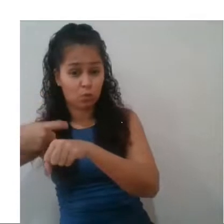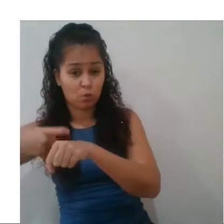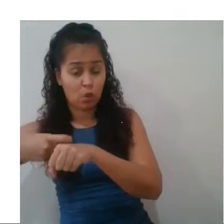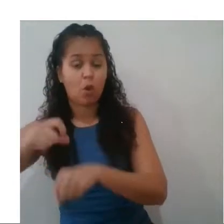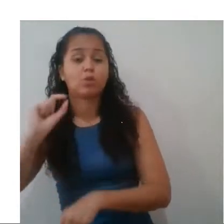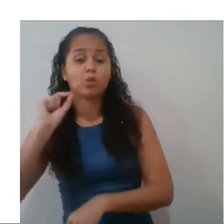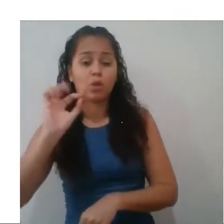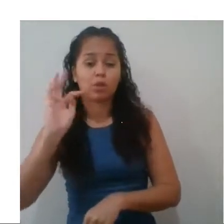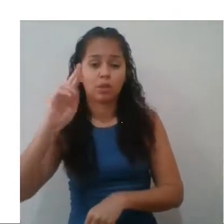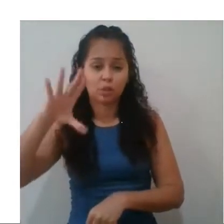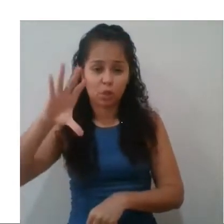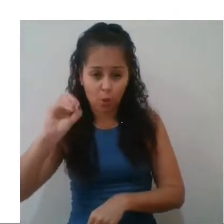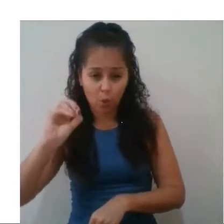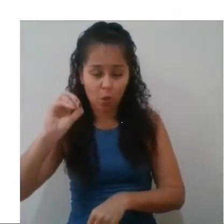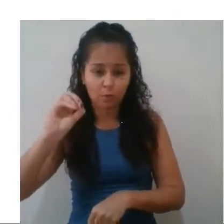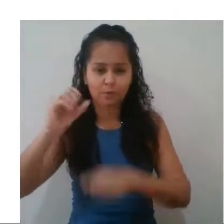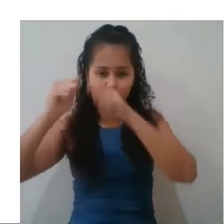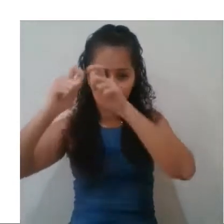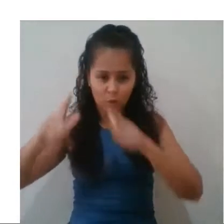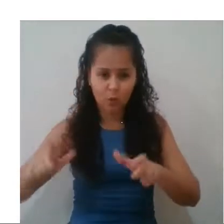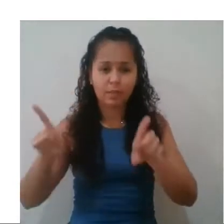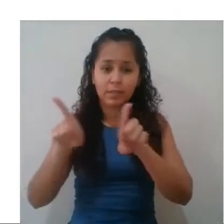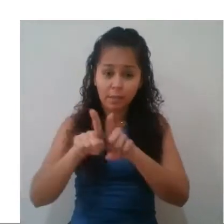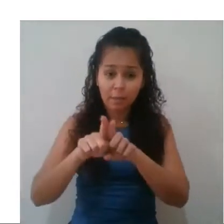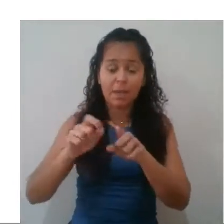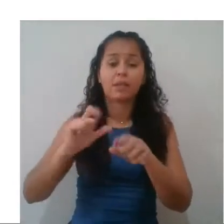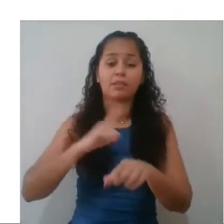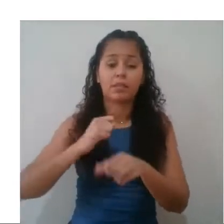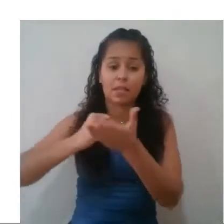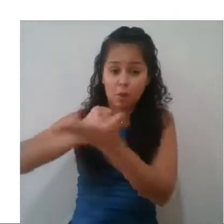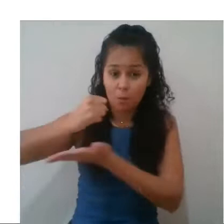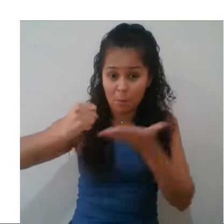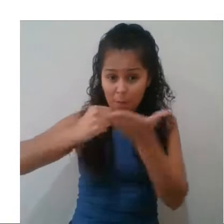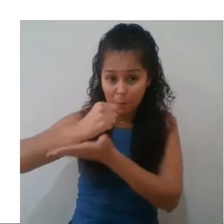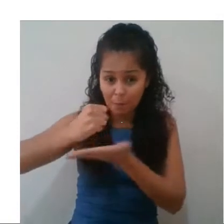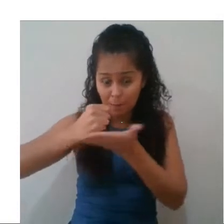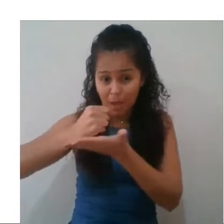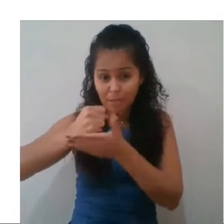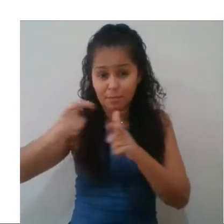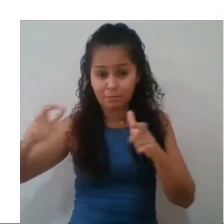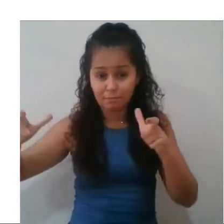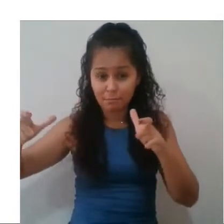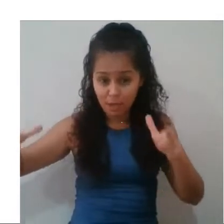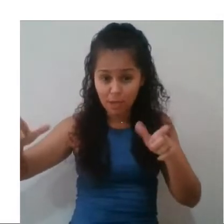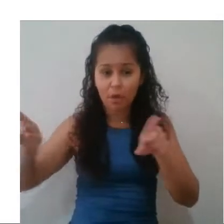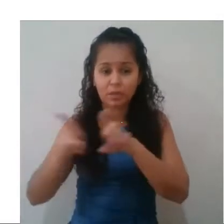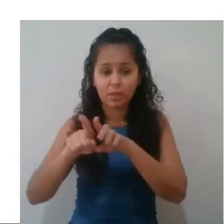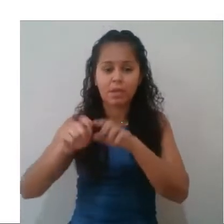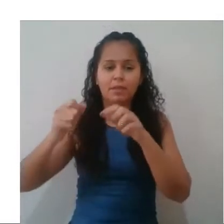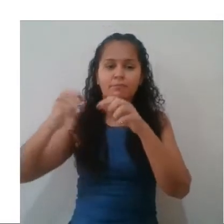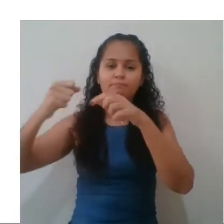tronco de cone, que também possui uma base maior e uma base menor. Portanto, nós podemos